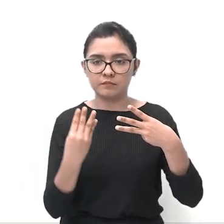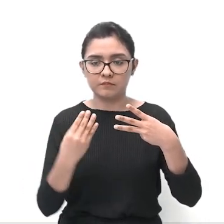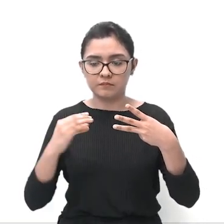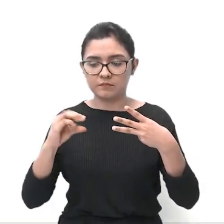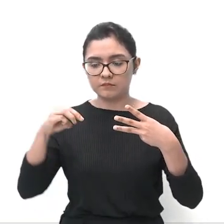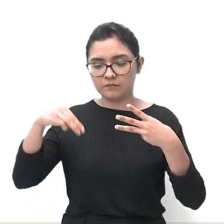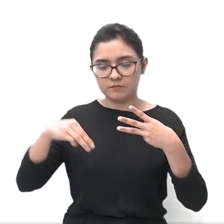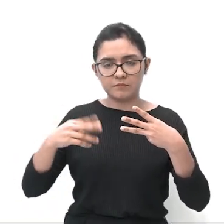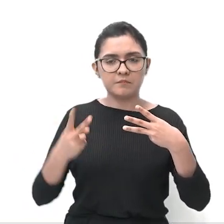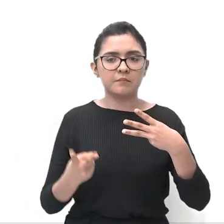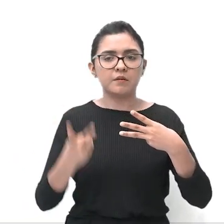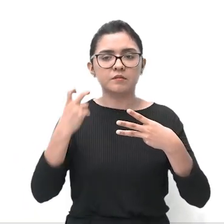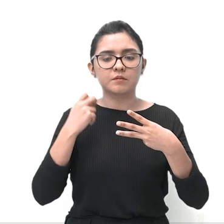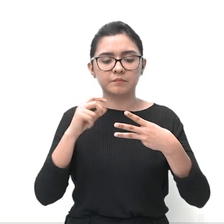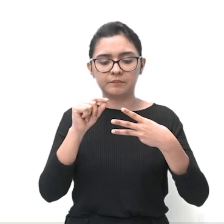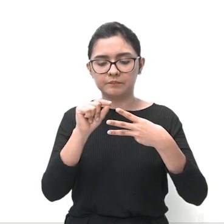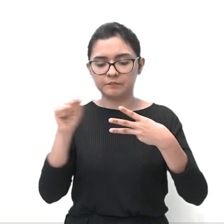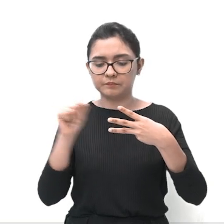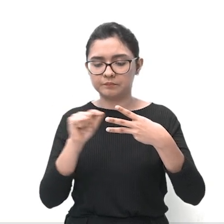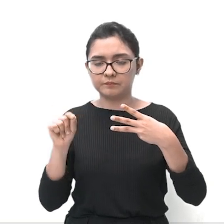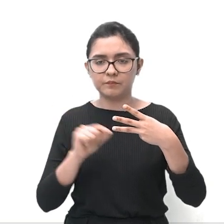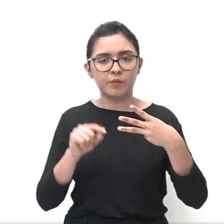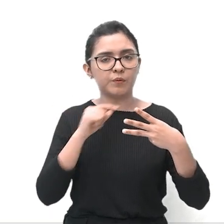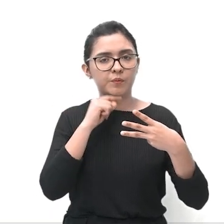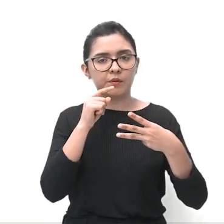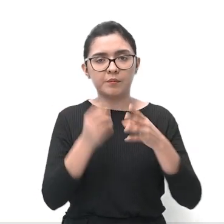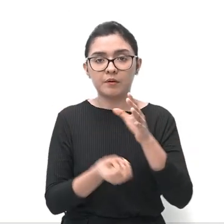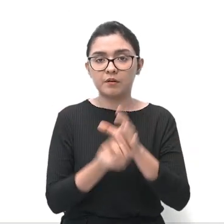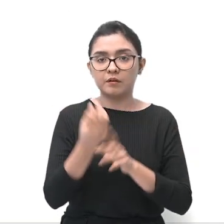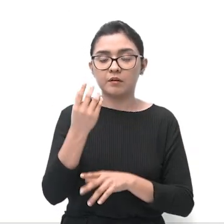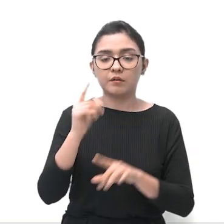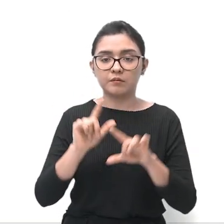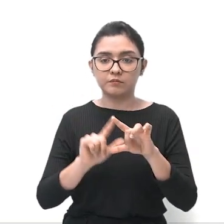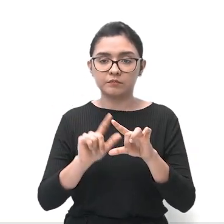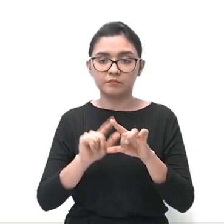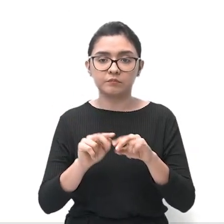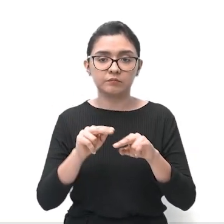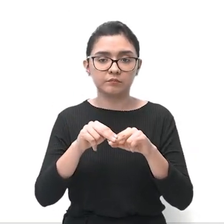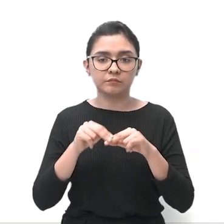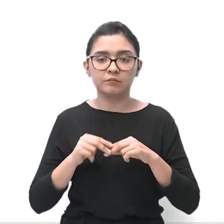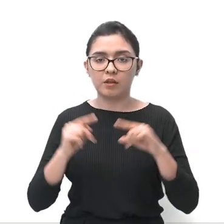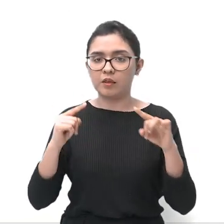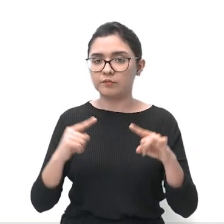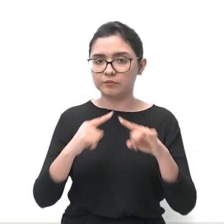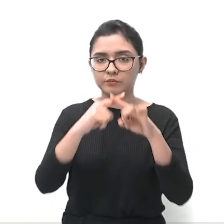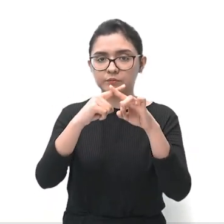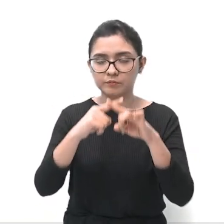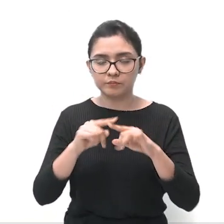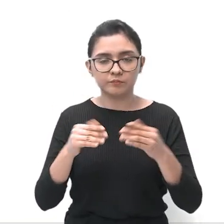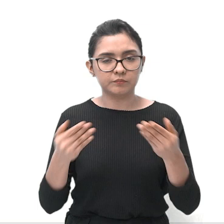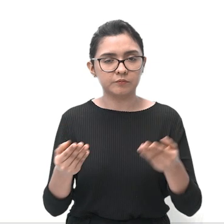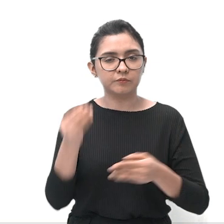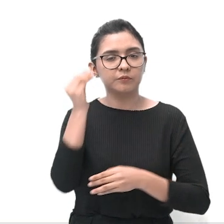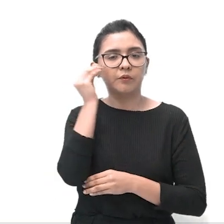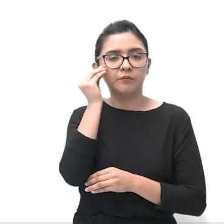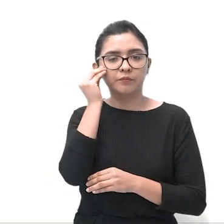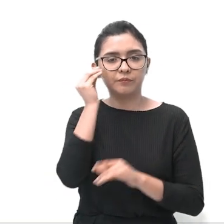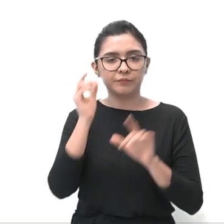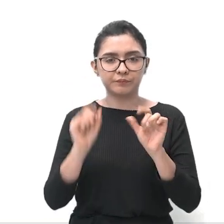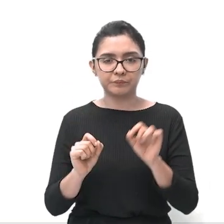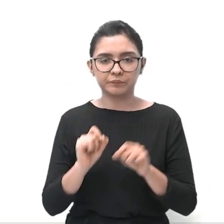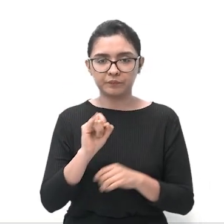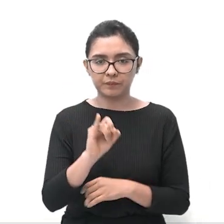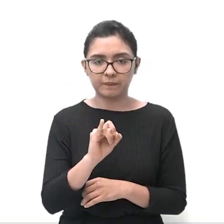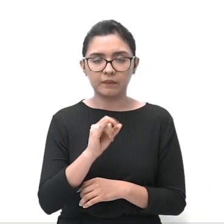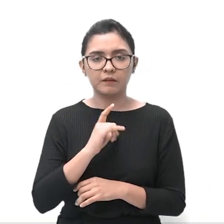pode observar aqui, ó, que não existe triângulo, né? Porque os arcos não se cruzam. A gente vai observar aqui, se a gente pegar